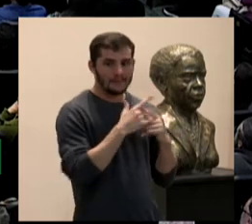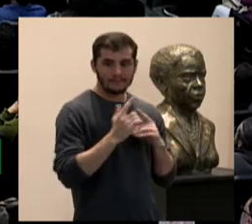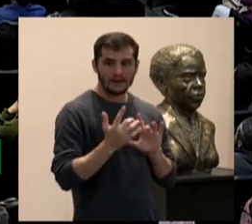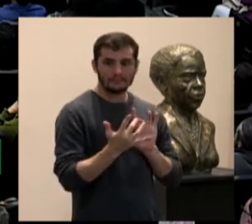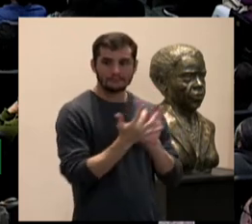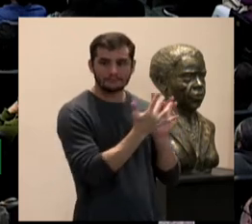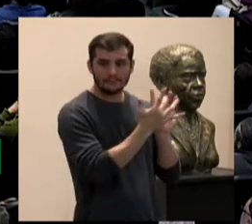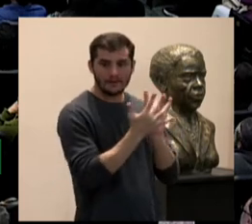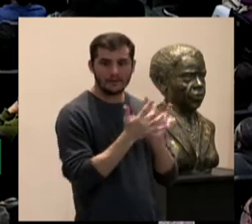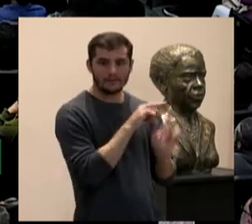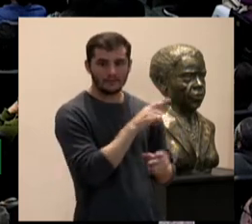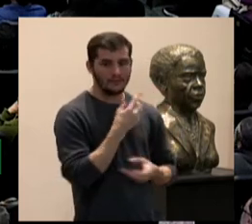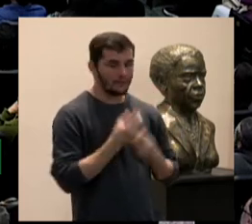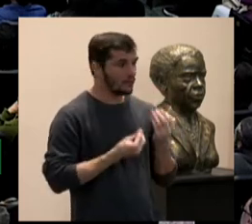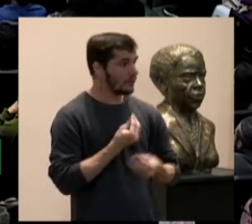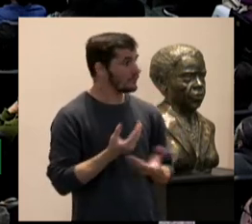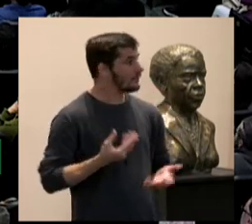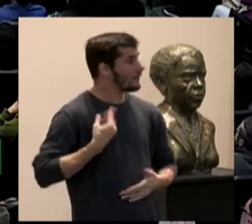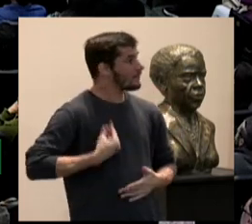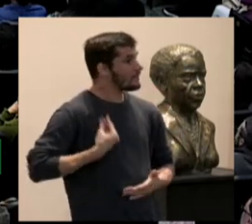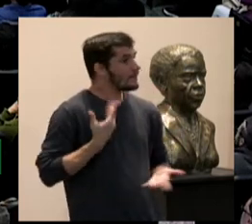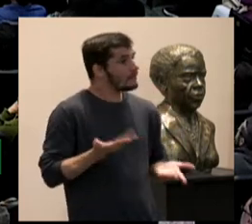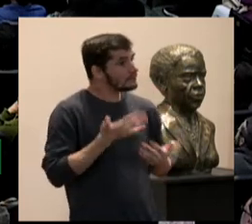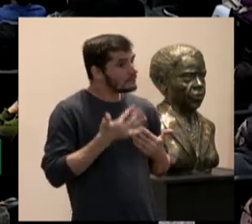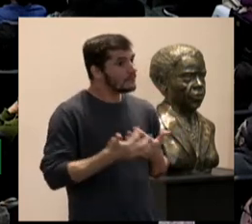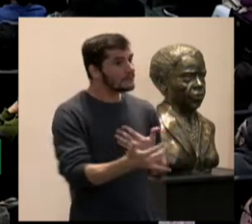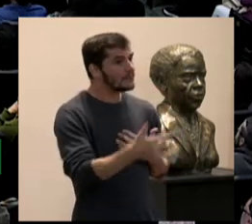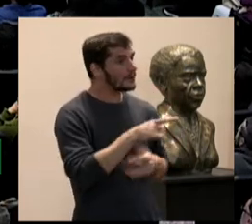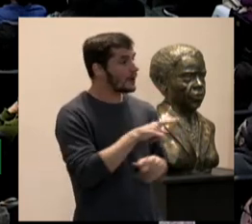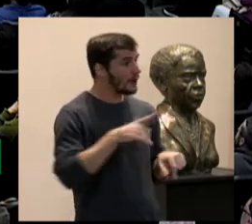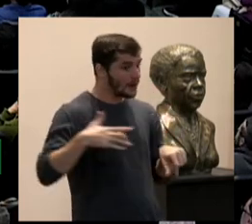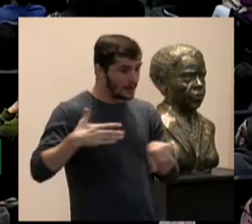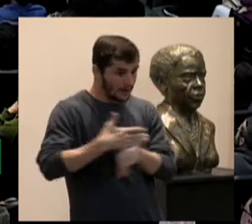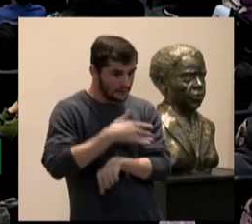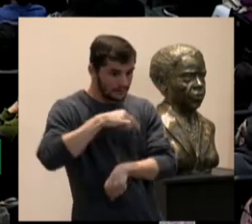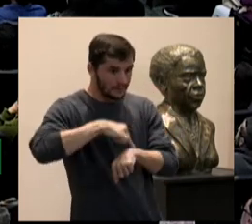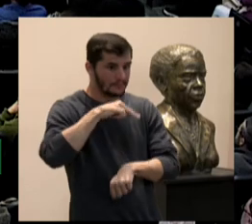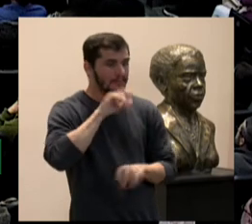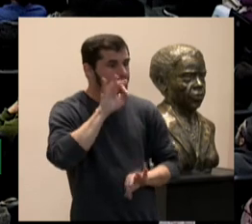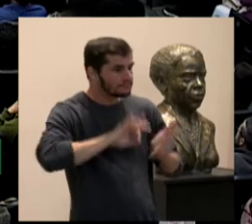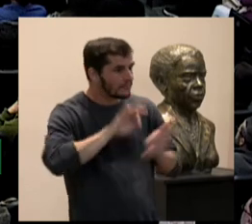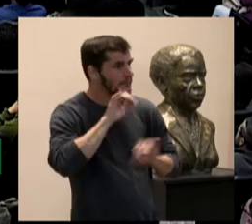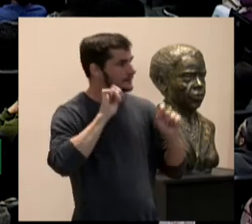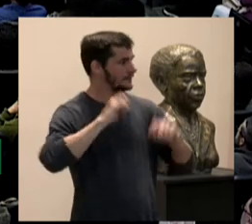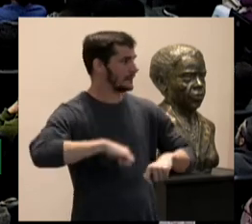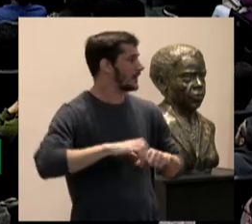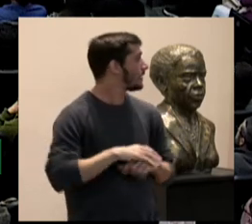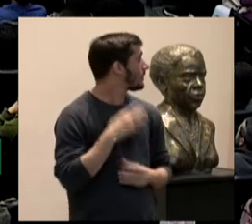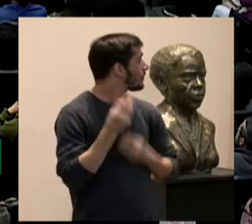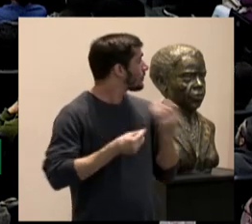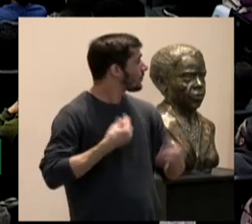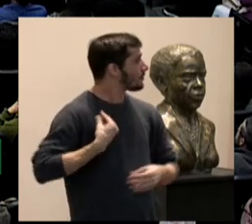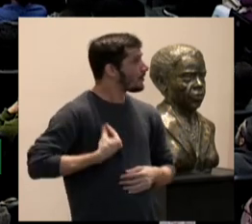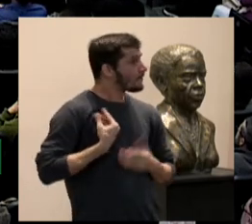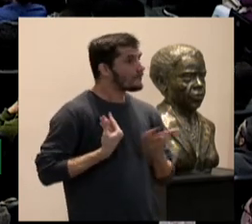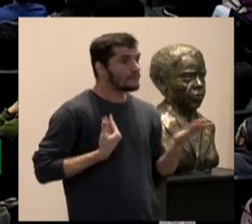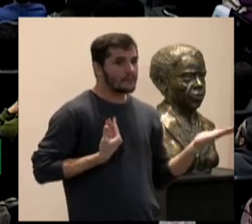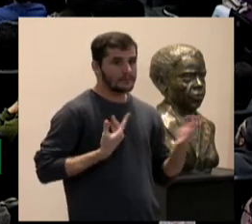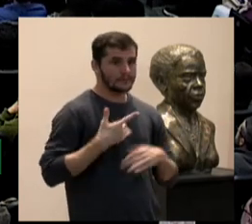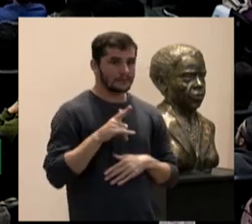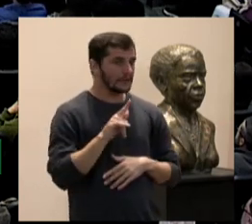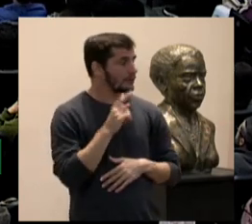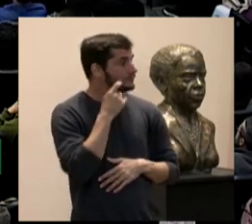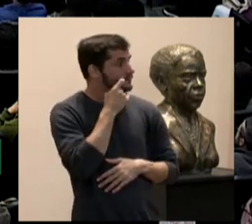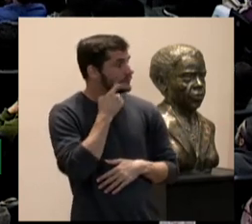vai tocando aqui, e aí, se ela entrar, né, a gente reorganiza. Vamos começar, então, com a professora Giovana.